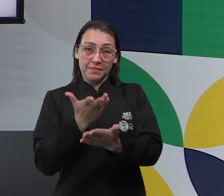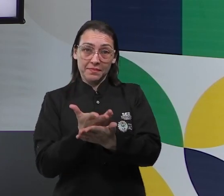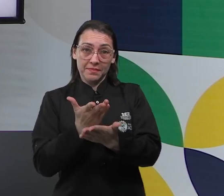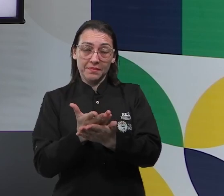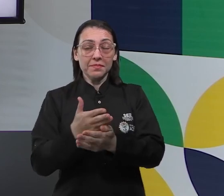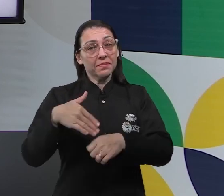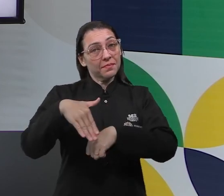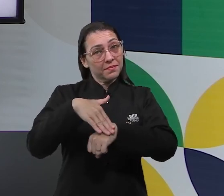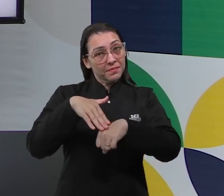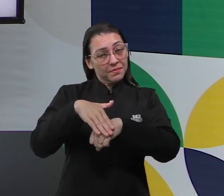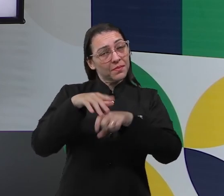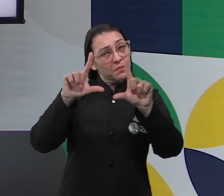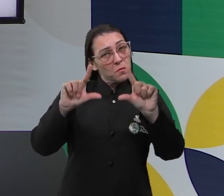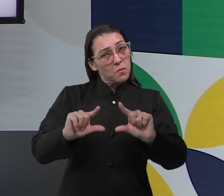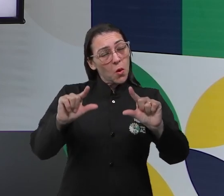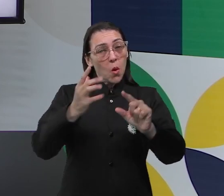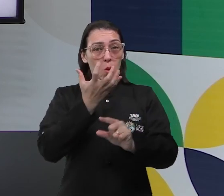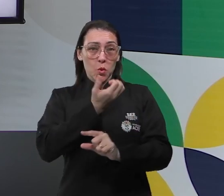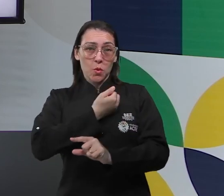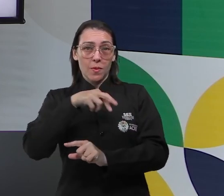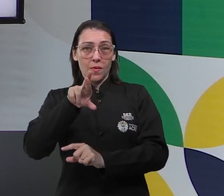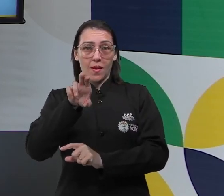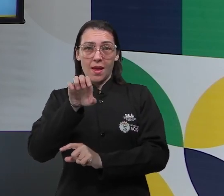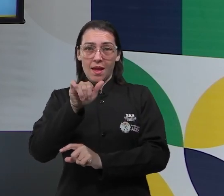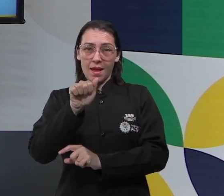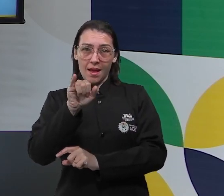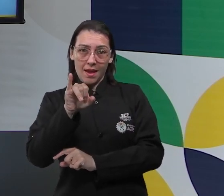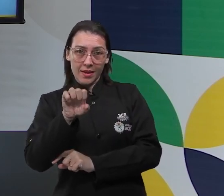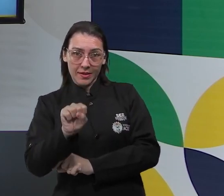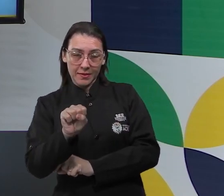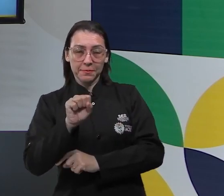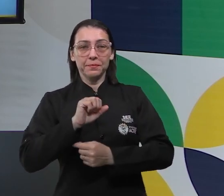iremos conversar um pouco sobre os números reais.